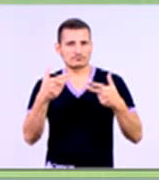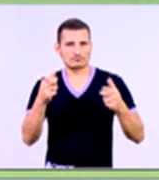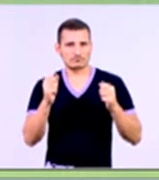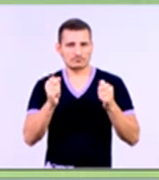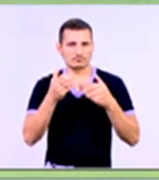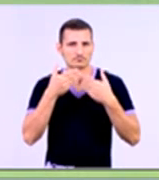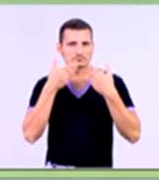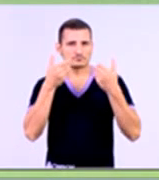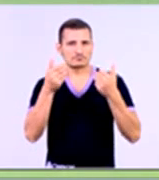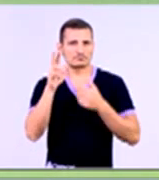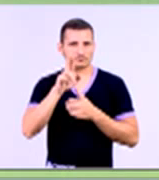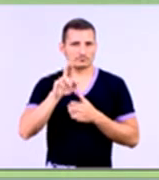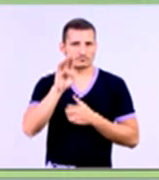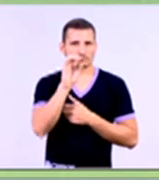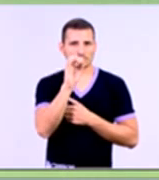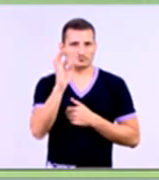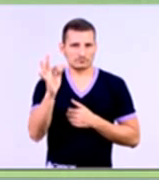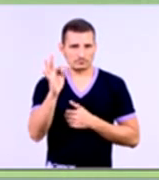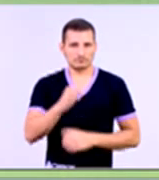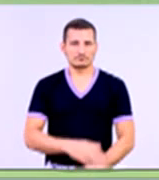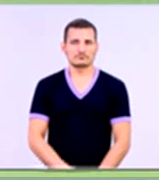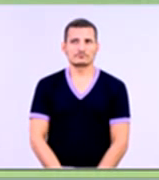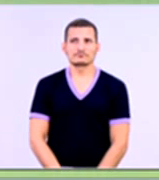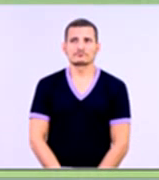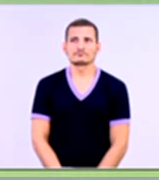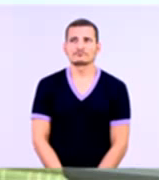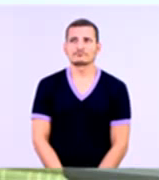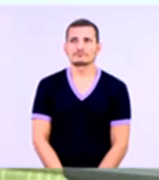Bootstrap. A gente se vê daqui a pouco. Até mais.